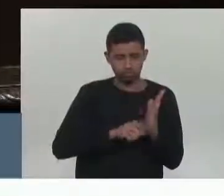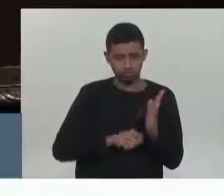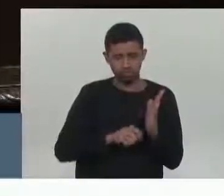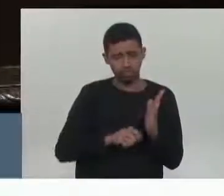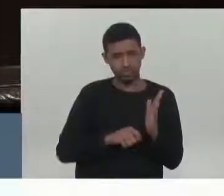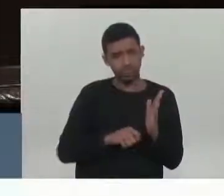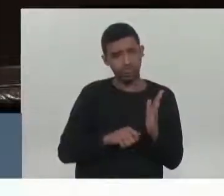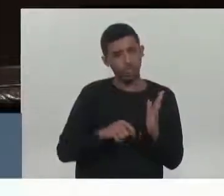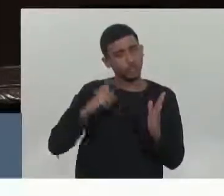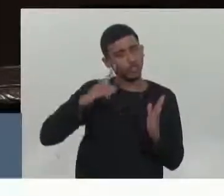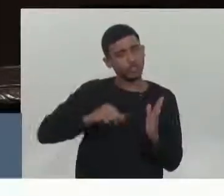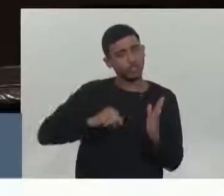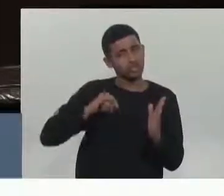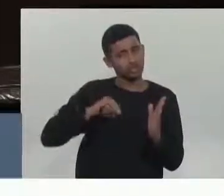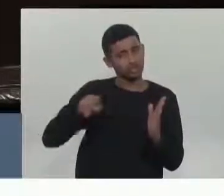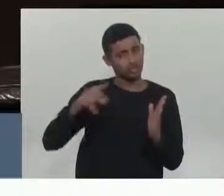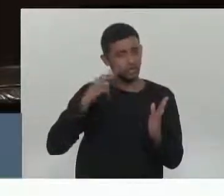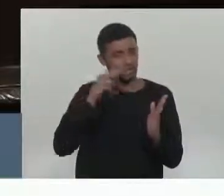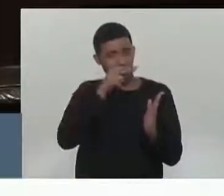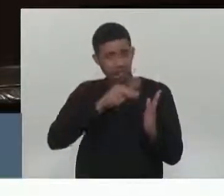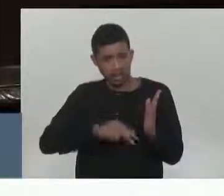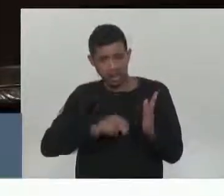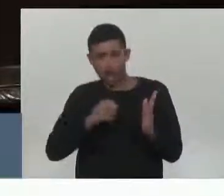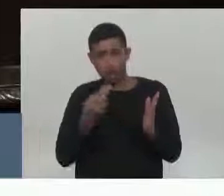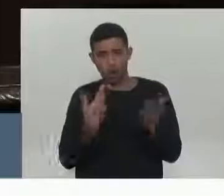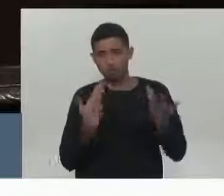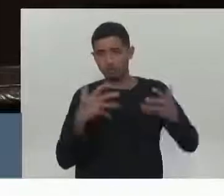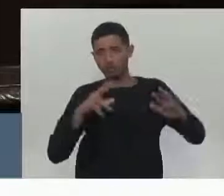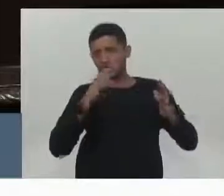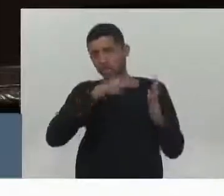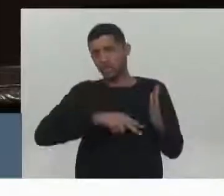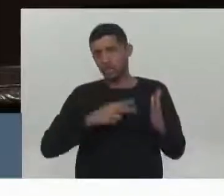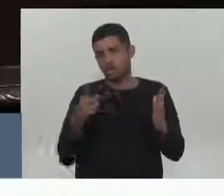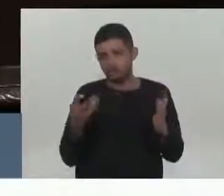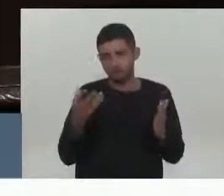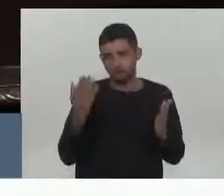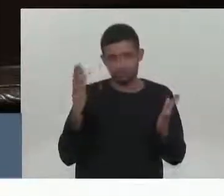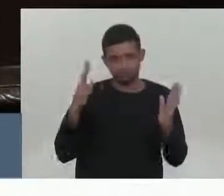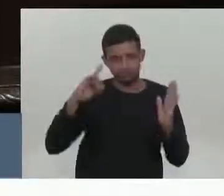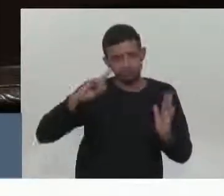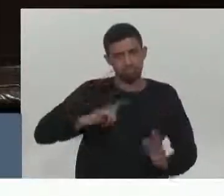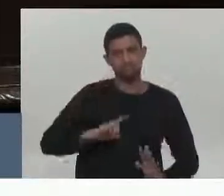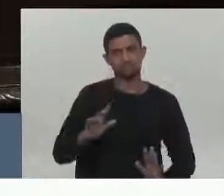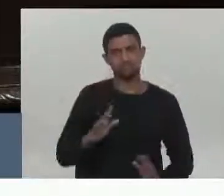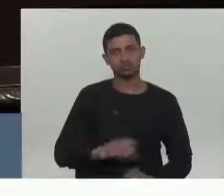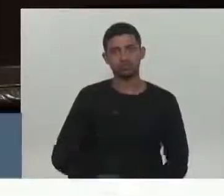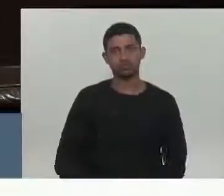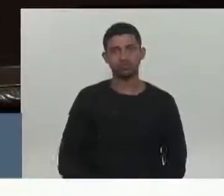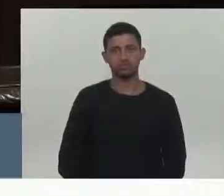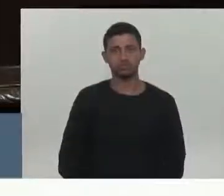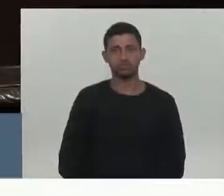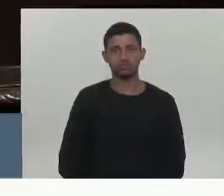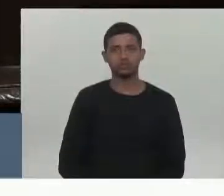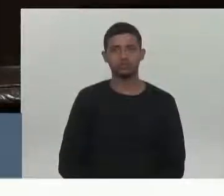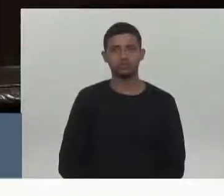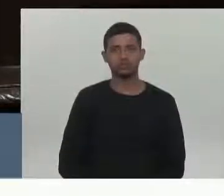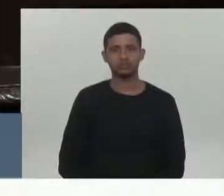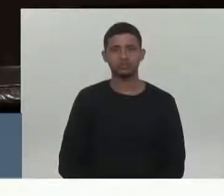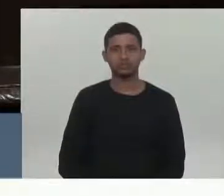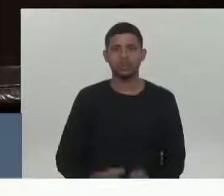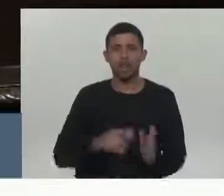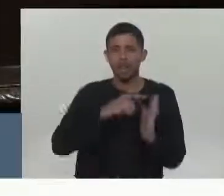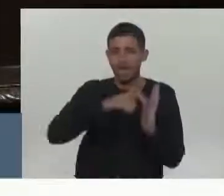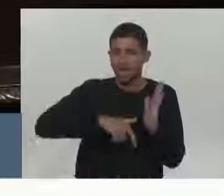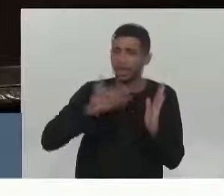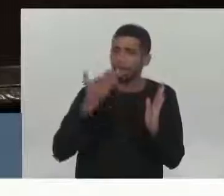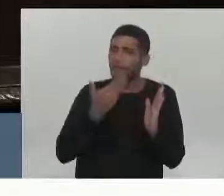Vossa Excelência não tenha tido acesso ou não quis ter acesso ao documento exarado aqui na casa,